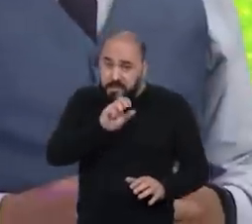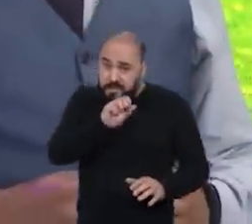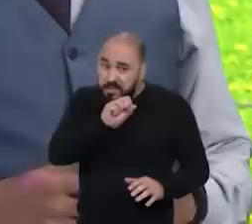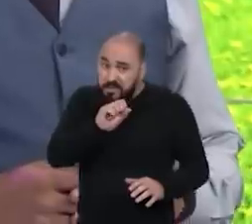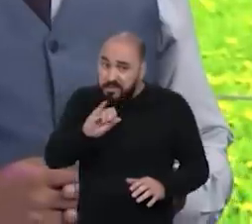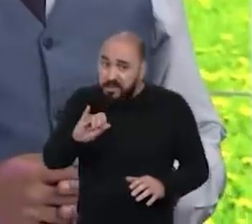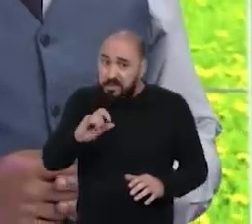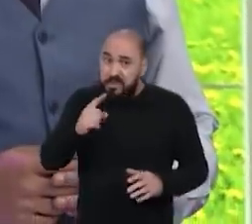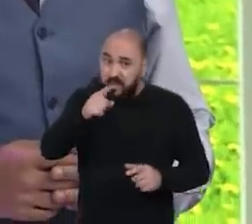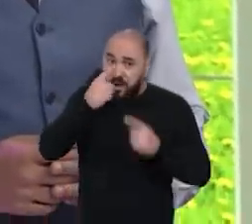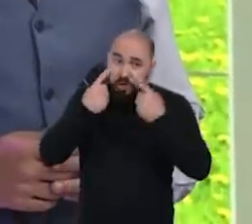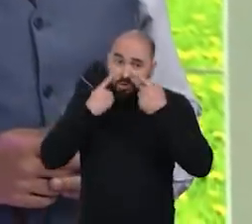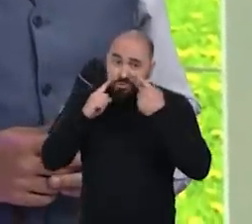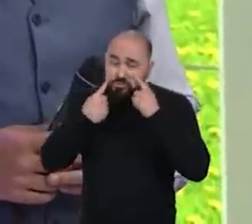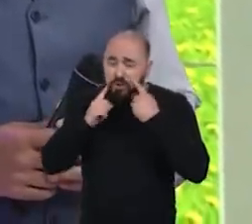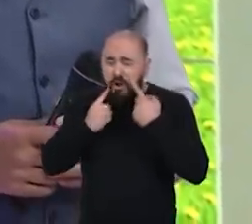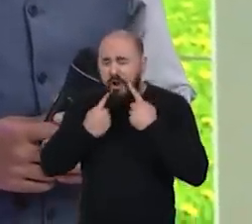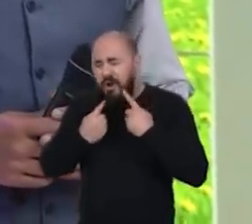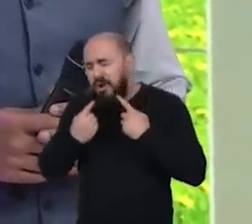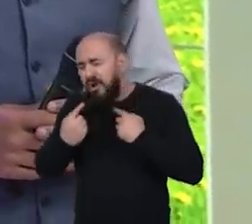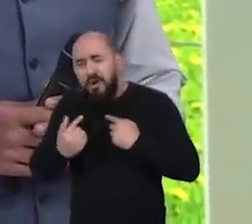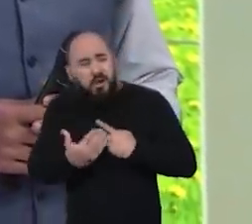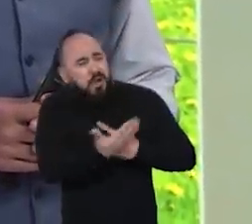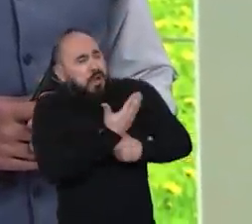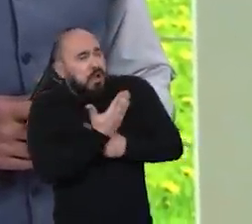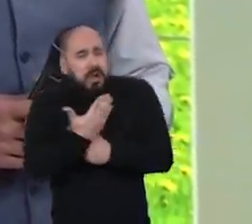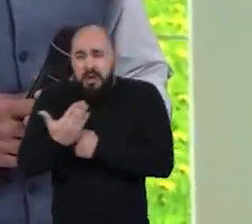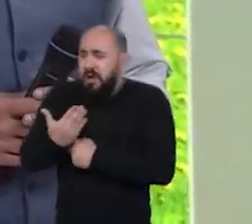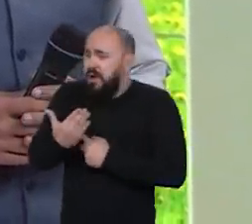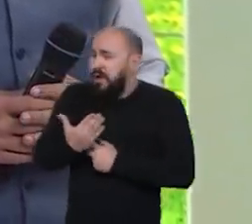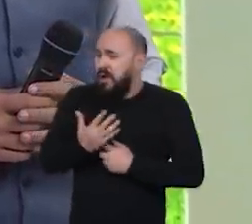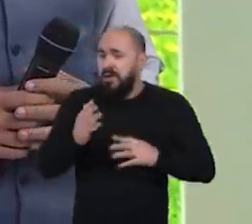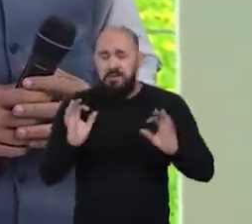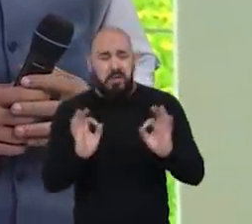Se você chorou e ninguém mais